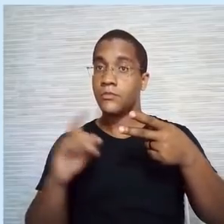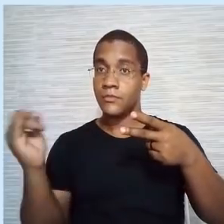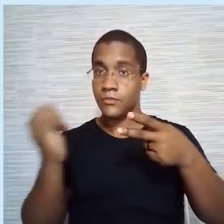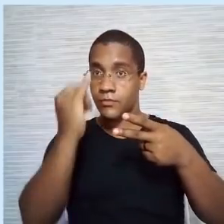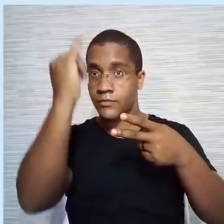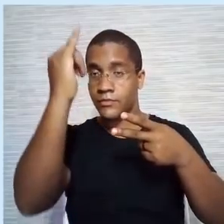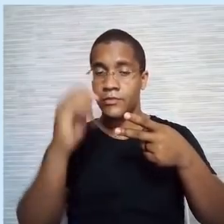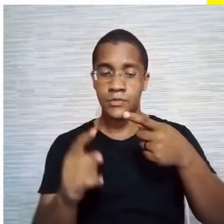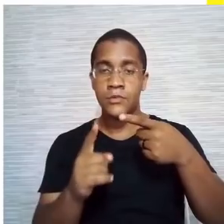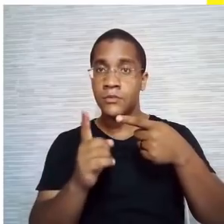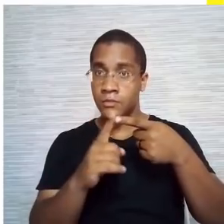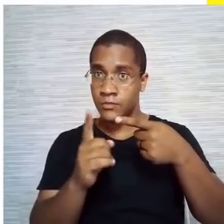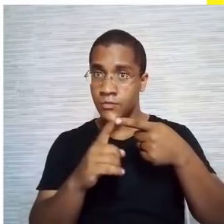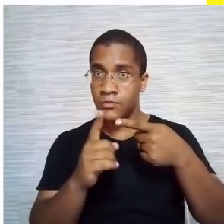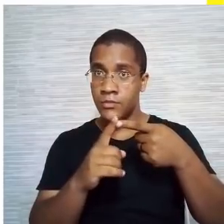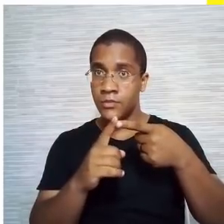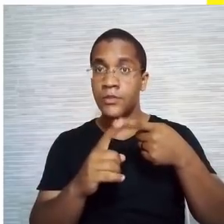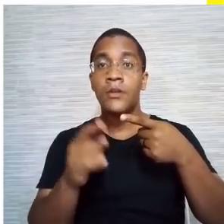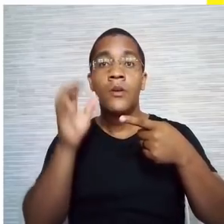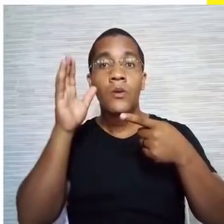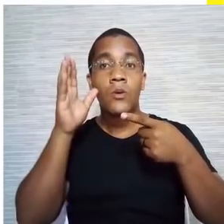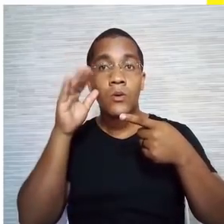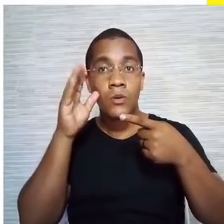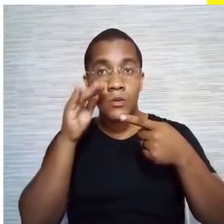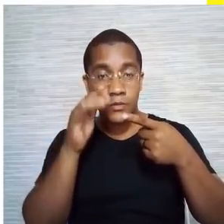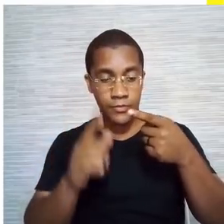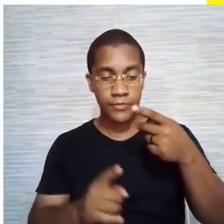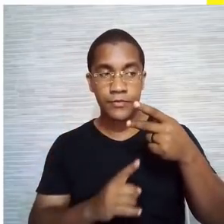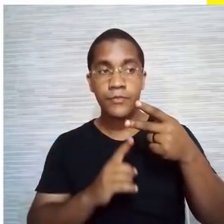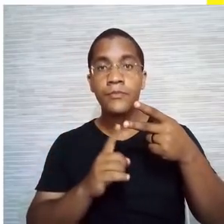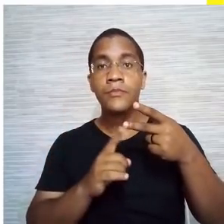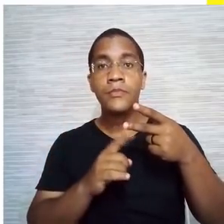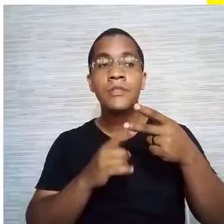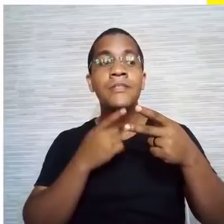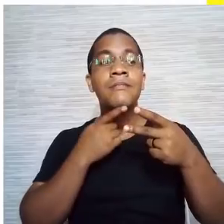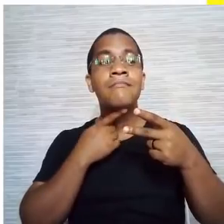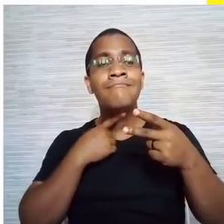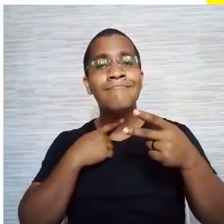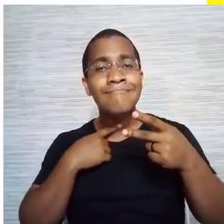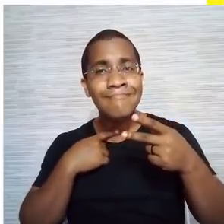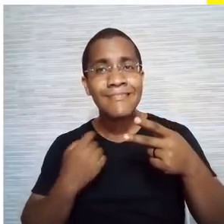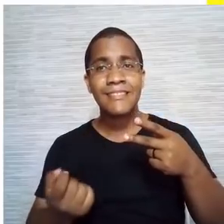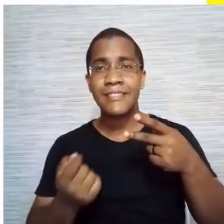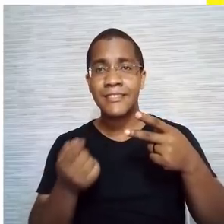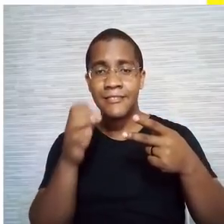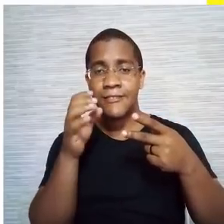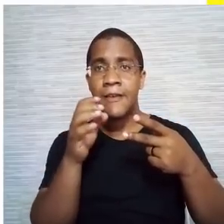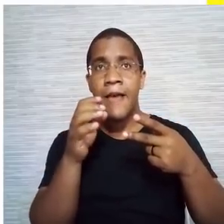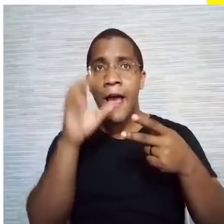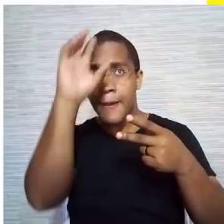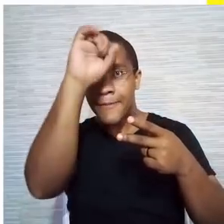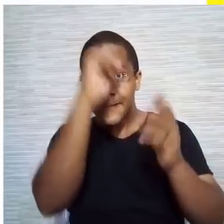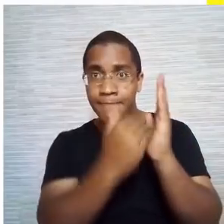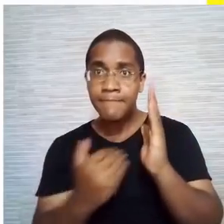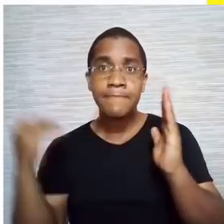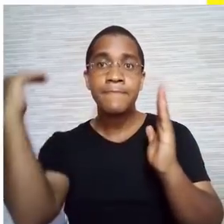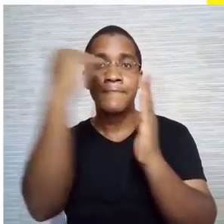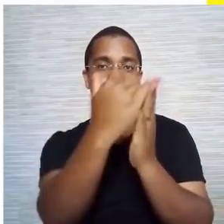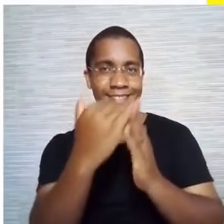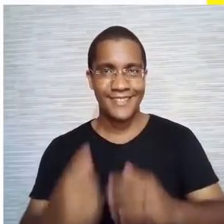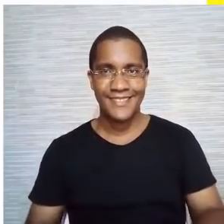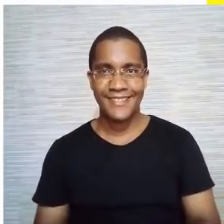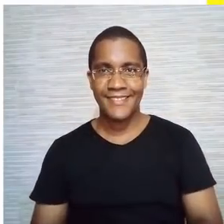grande pesquisador, a curiosidade e a busca por informações, são os combustíveis da ciência